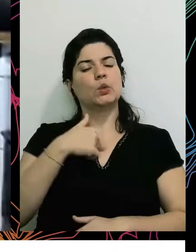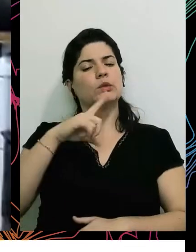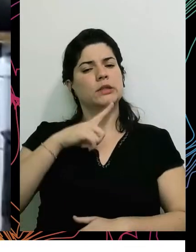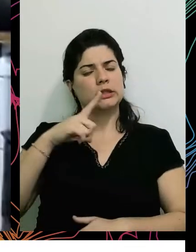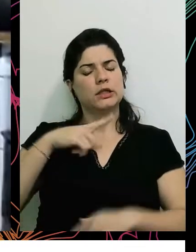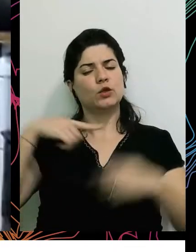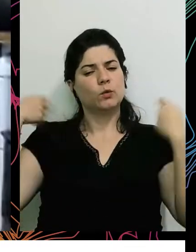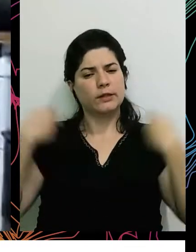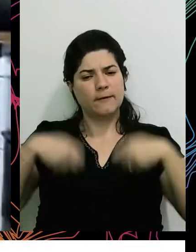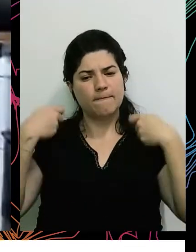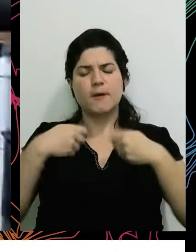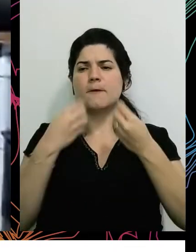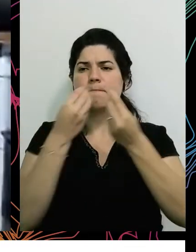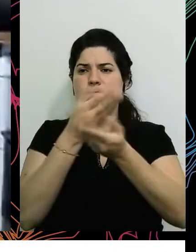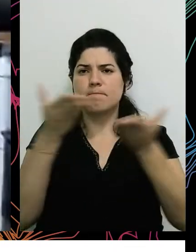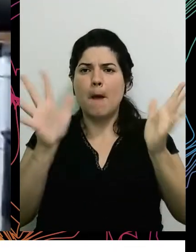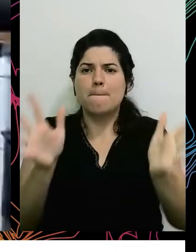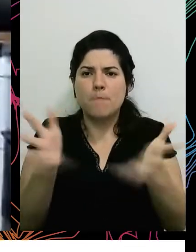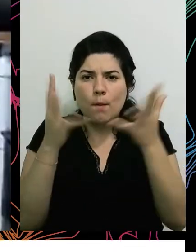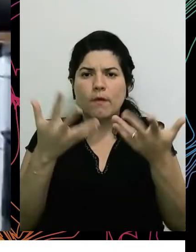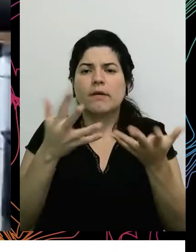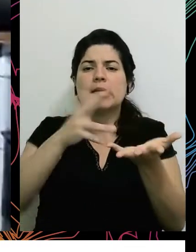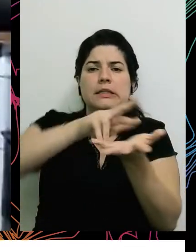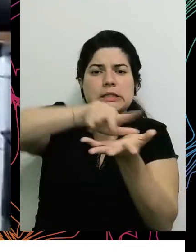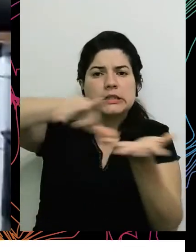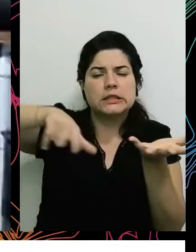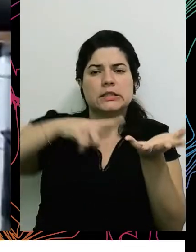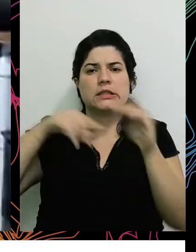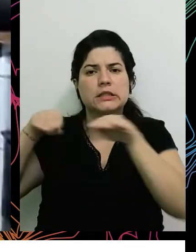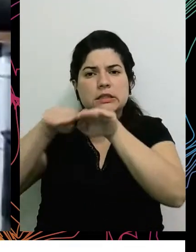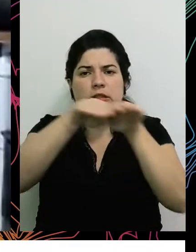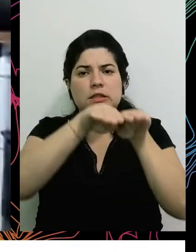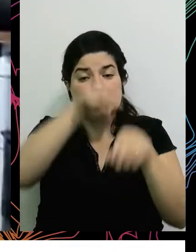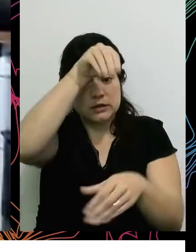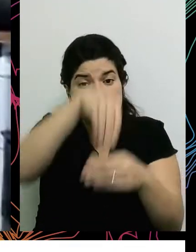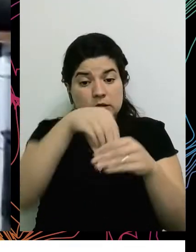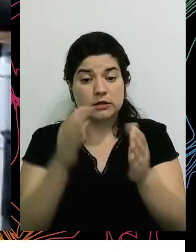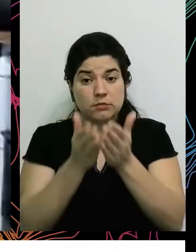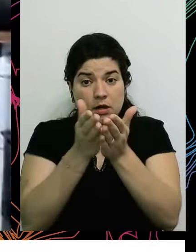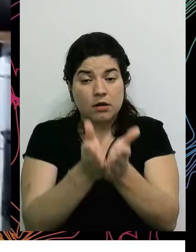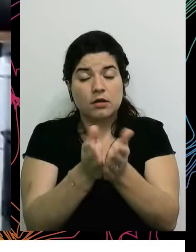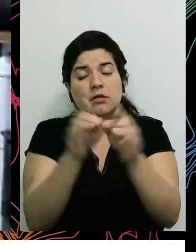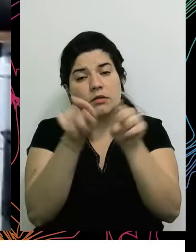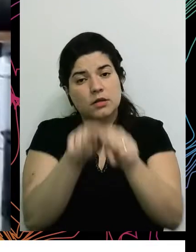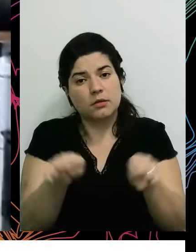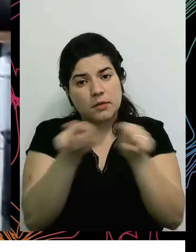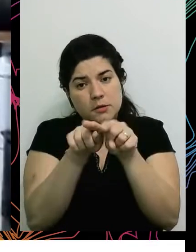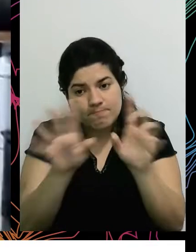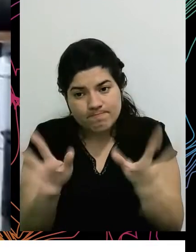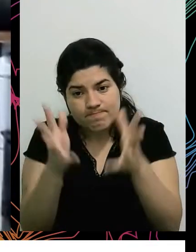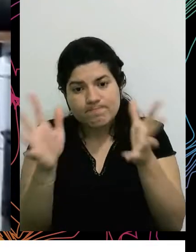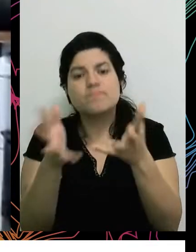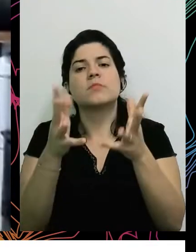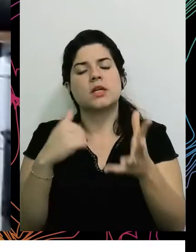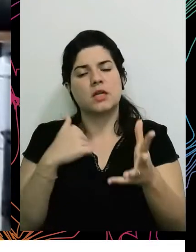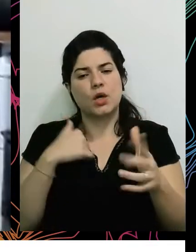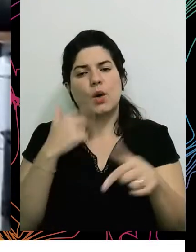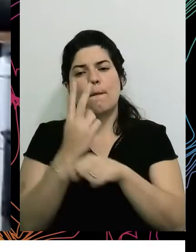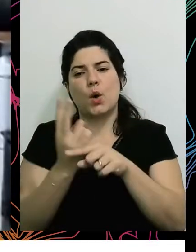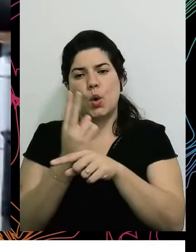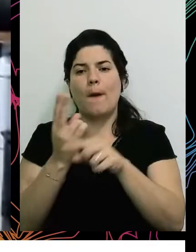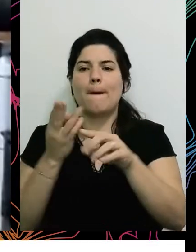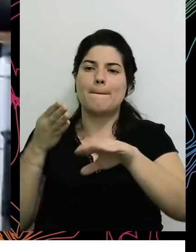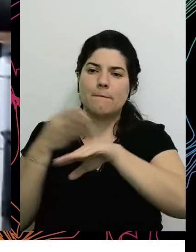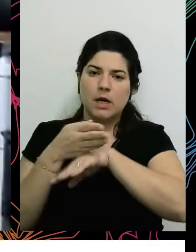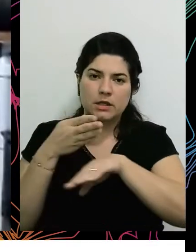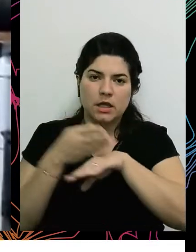a igualdade de gênero, a diversidade, principalmente a bordo, e com iniciativas eu procuro participar.